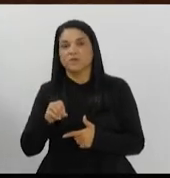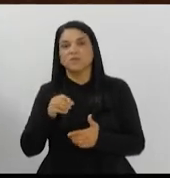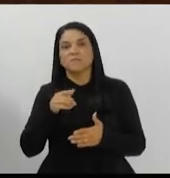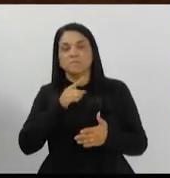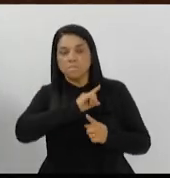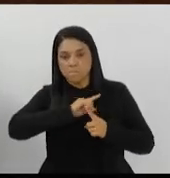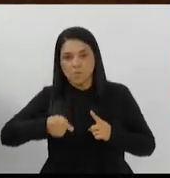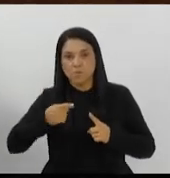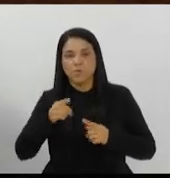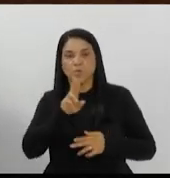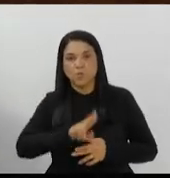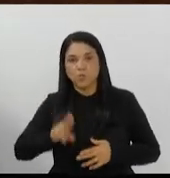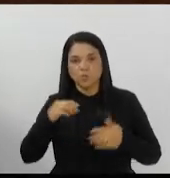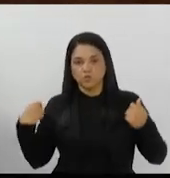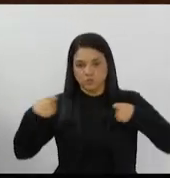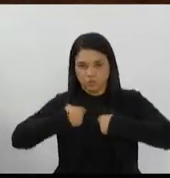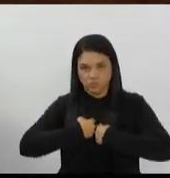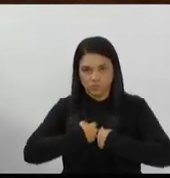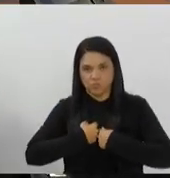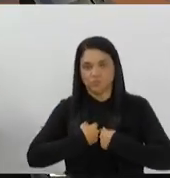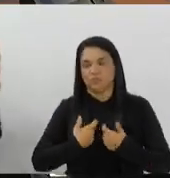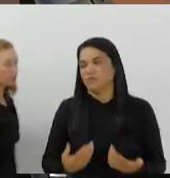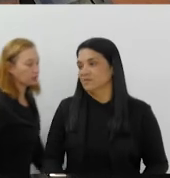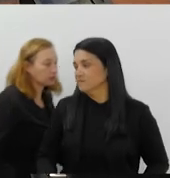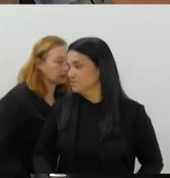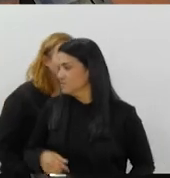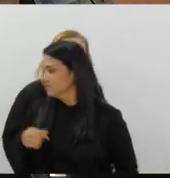coletes dos policinha do Detro. Obrigado, presidente.